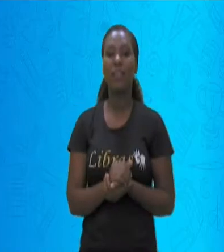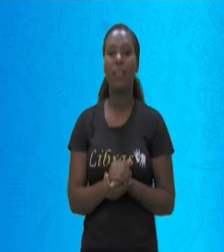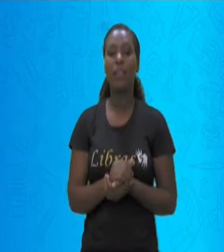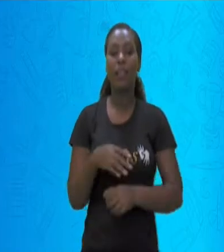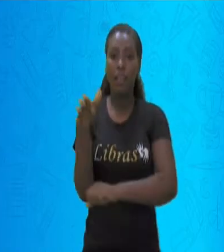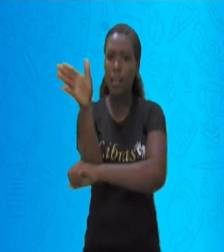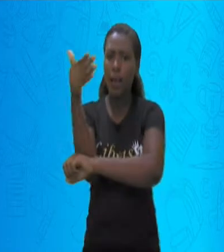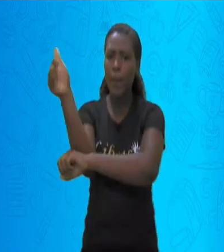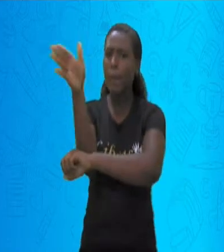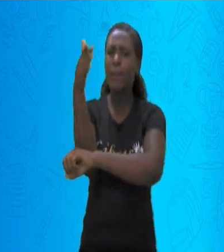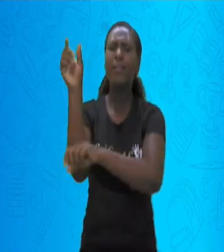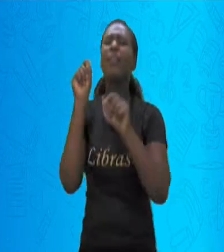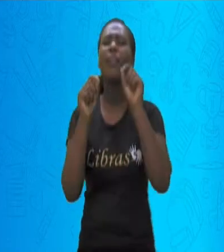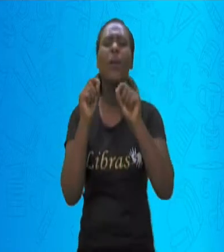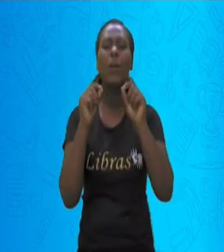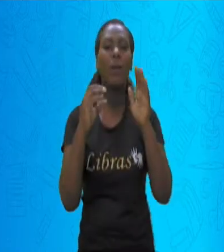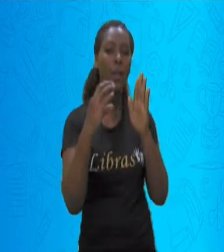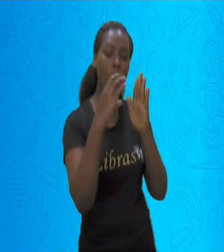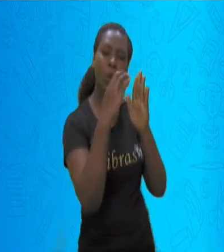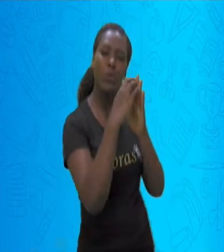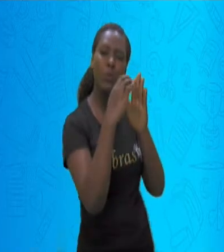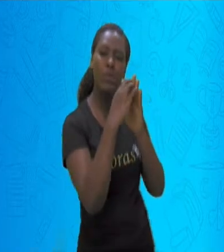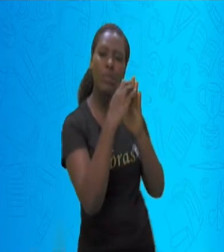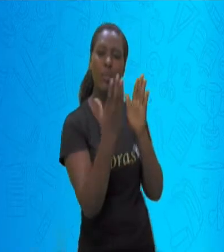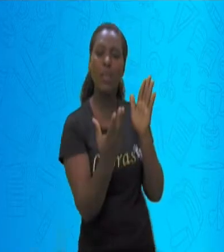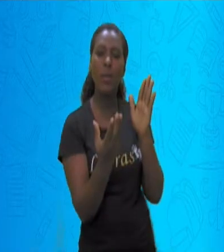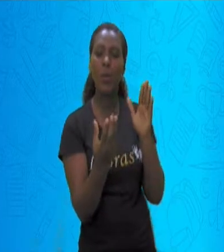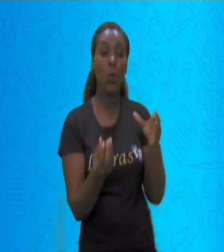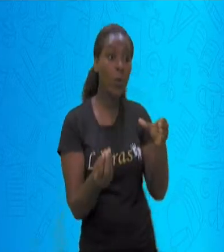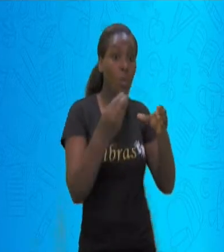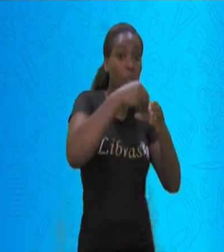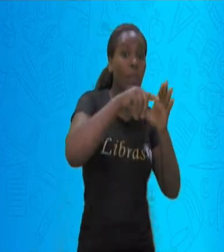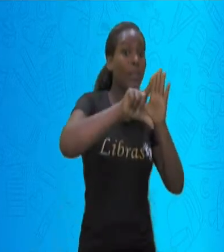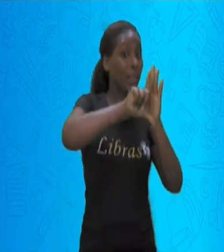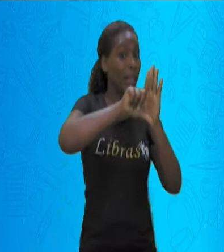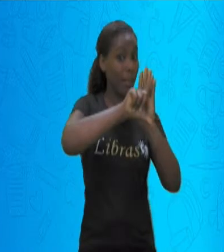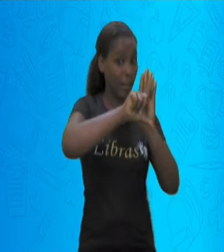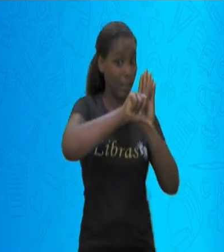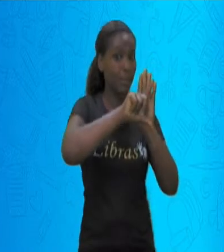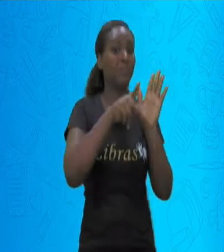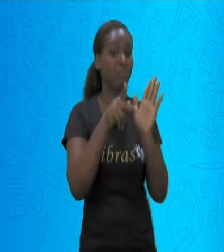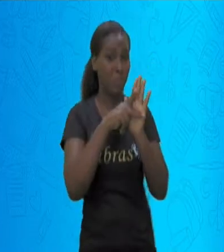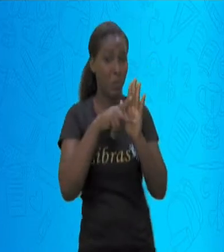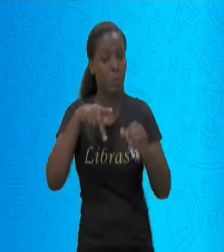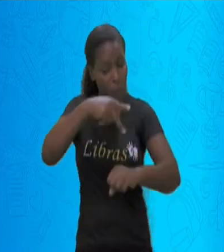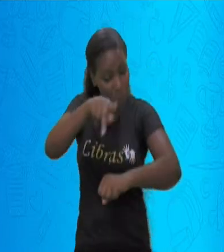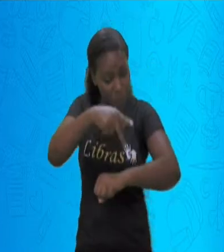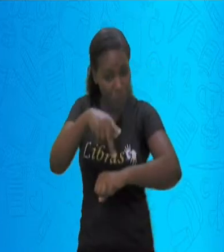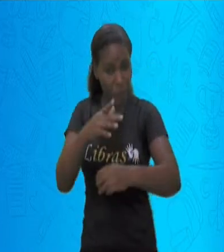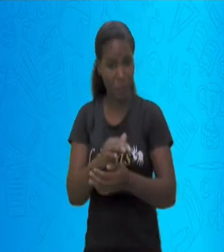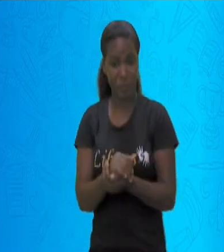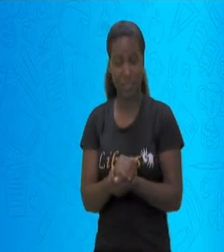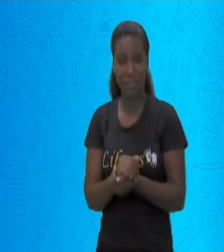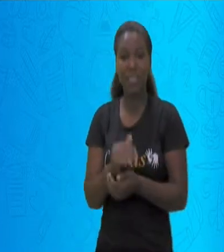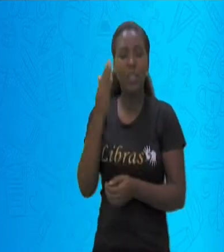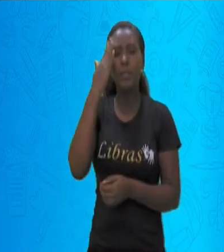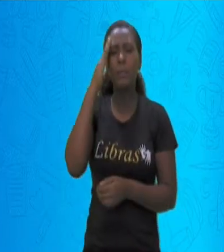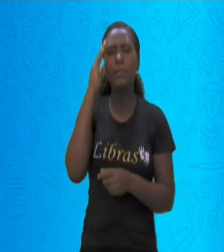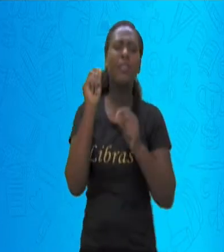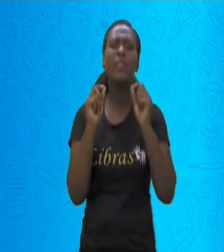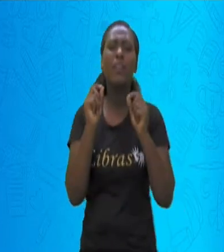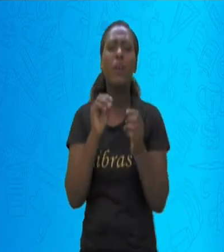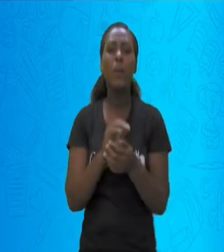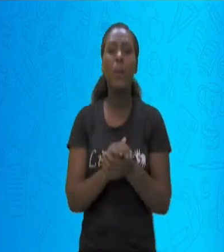a legislação do nosso país. Vamos entender melhor. O que é? Mas, afinal, o que é